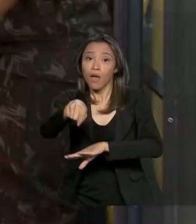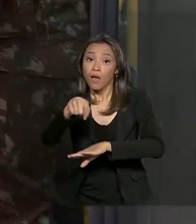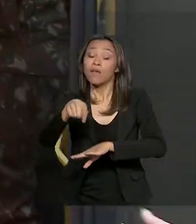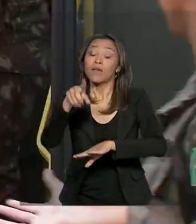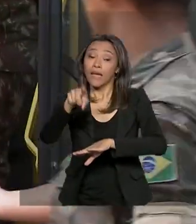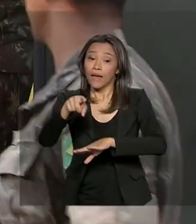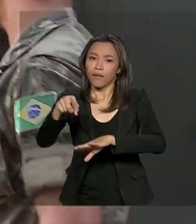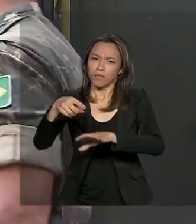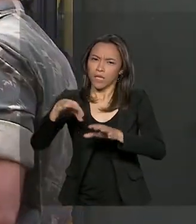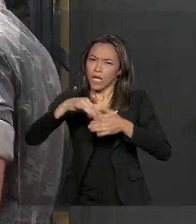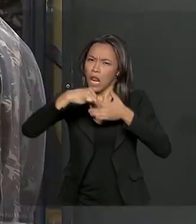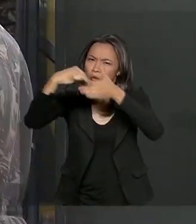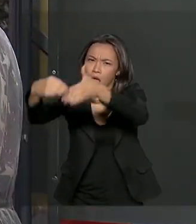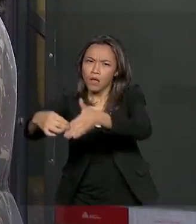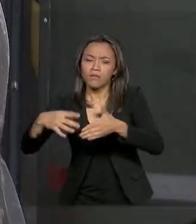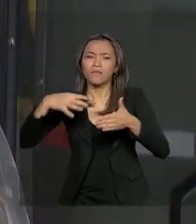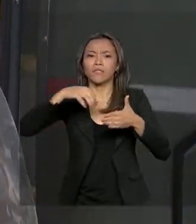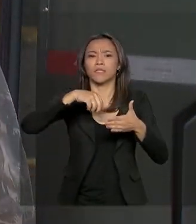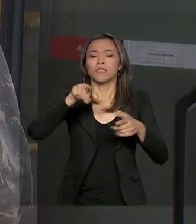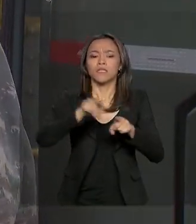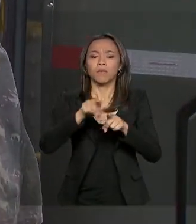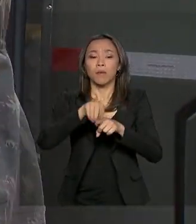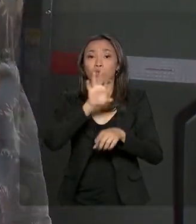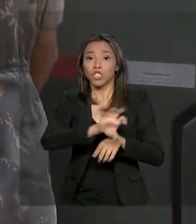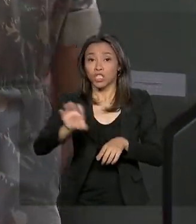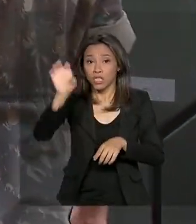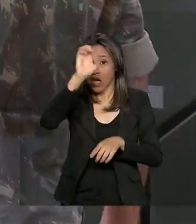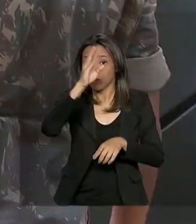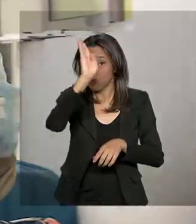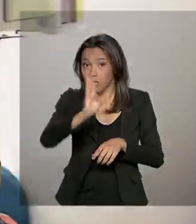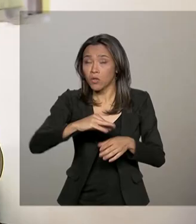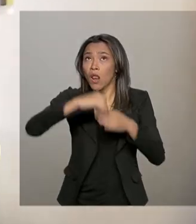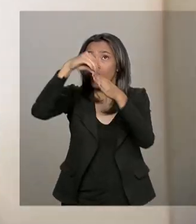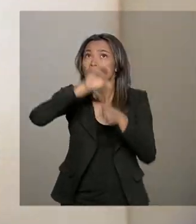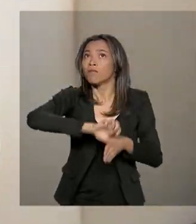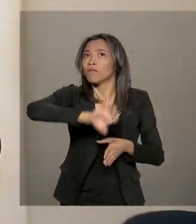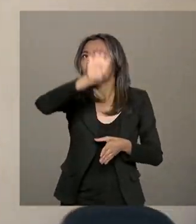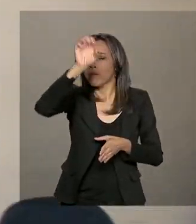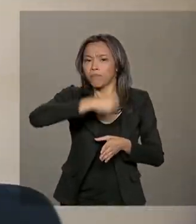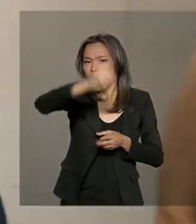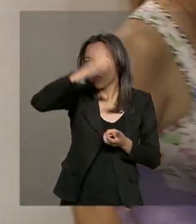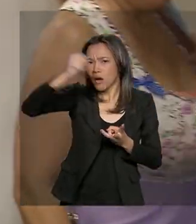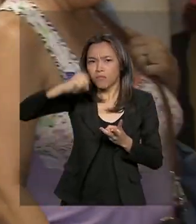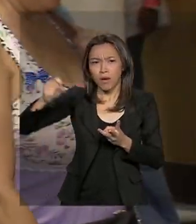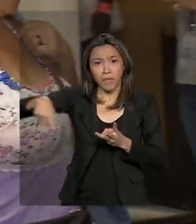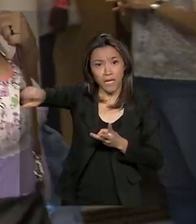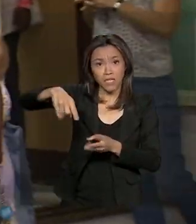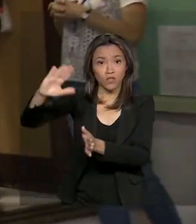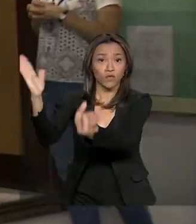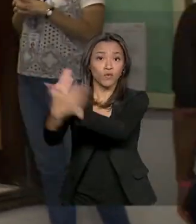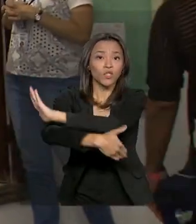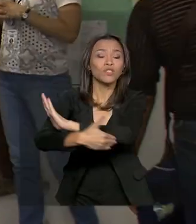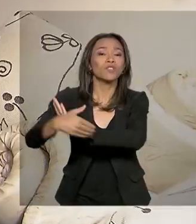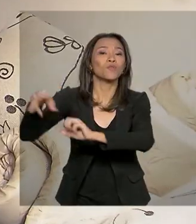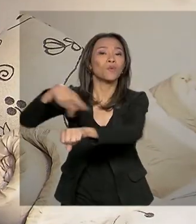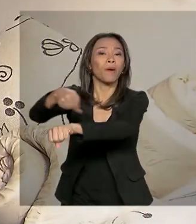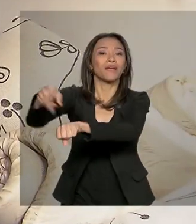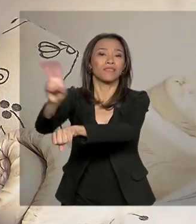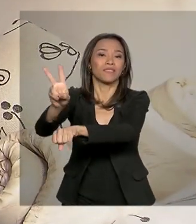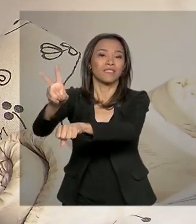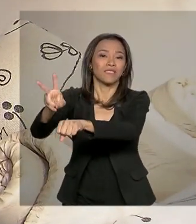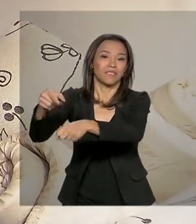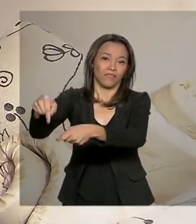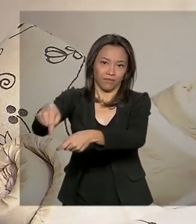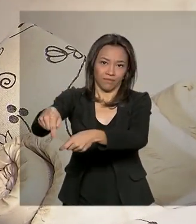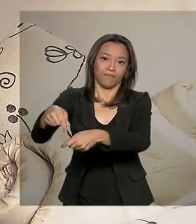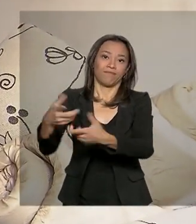Tarefa, que recebe e distribui pelos estados brasileiros, venezuelanos fugidos da crise no país vizinho. Desde